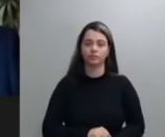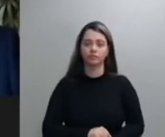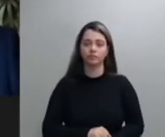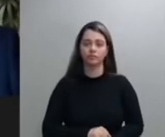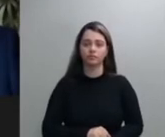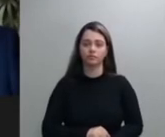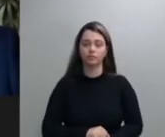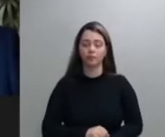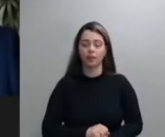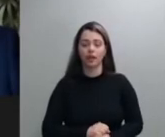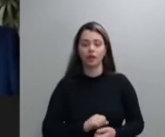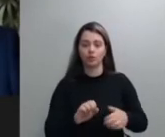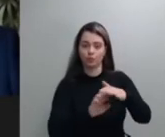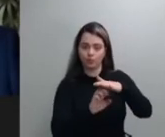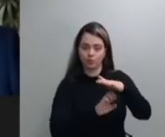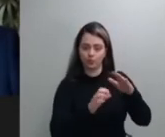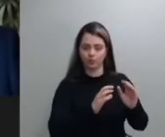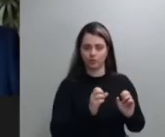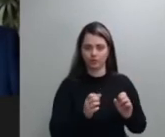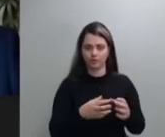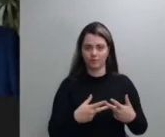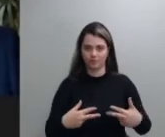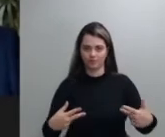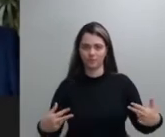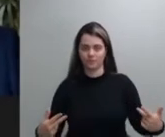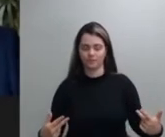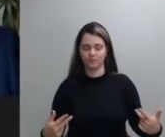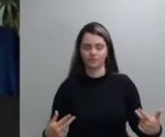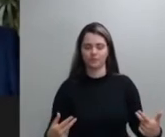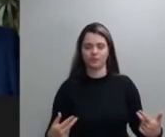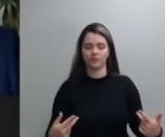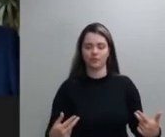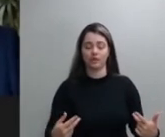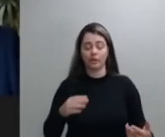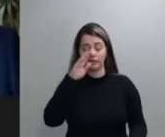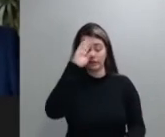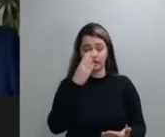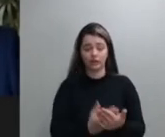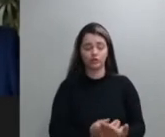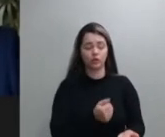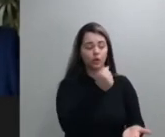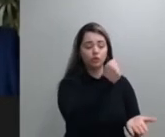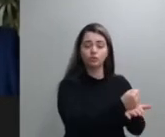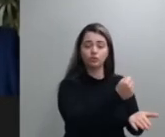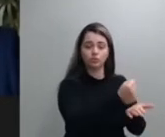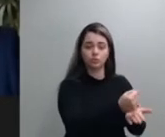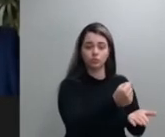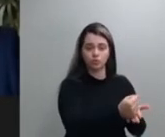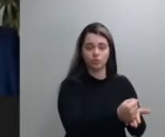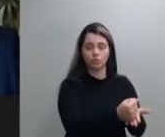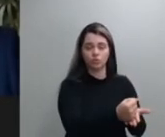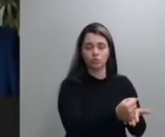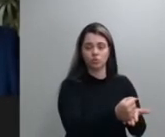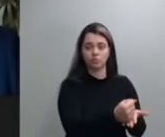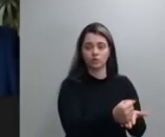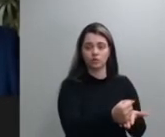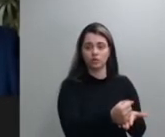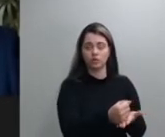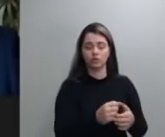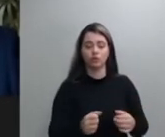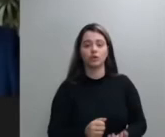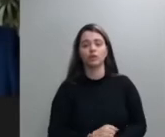cooperativa não obrigatoriedade do arquivamento de todos os seus atos e documentos referentes ao seu desenvolvimento e estrutura